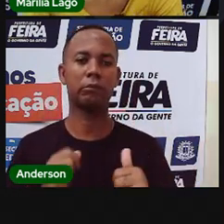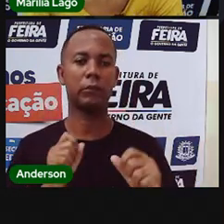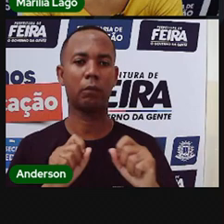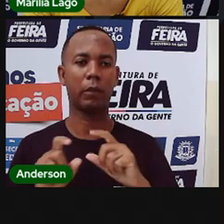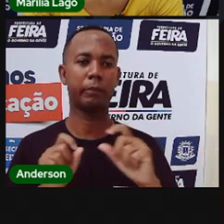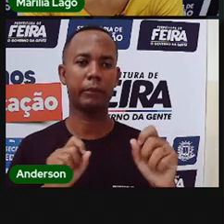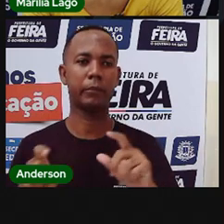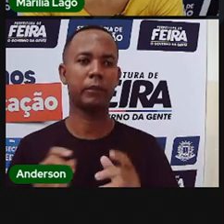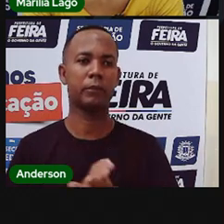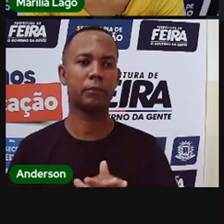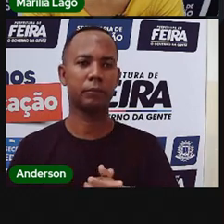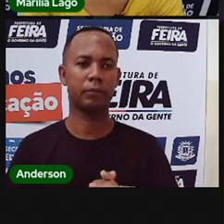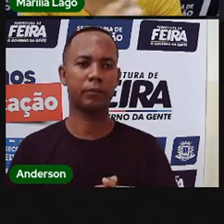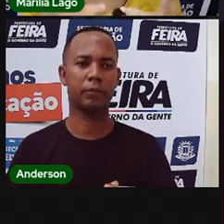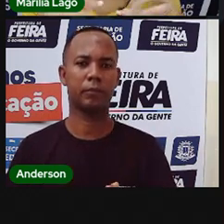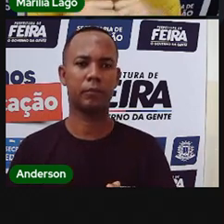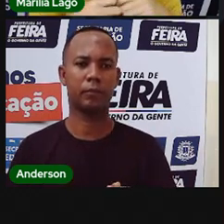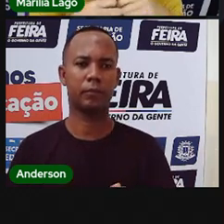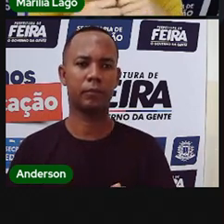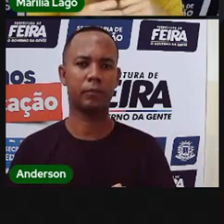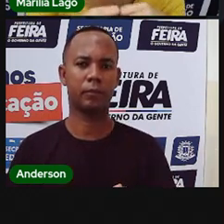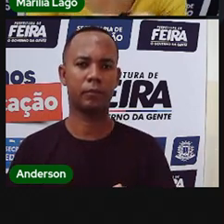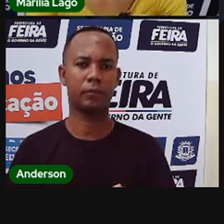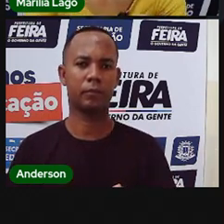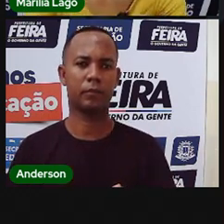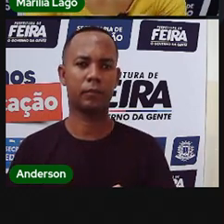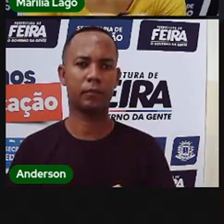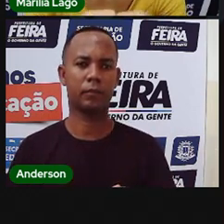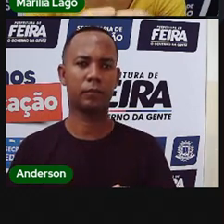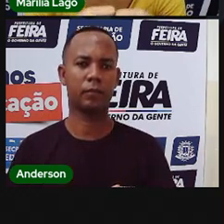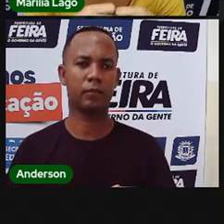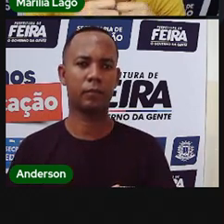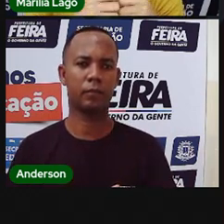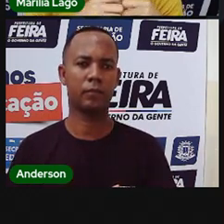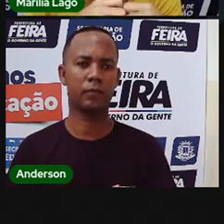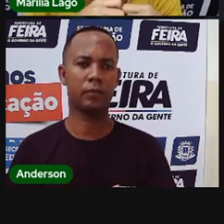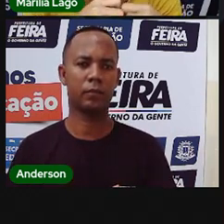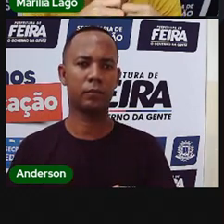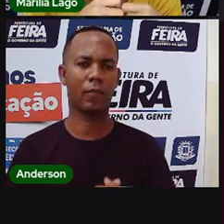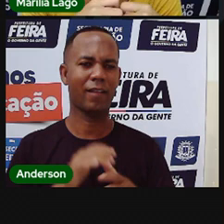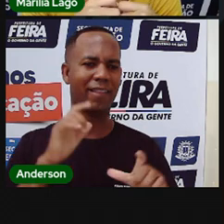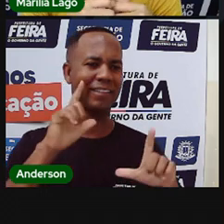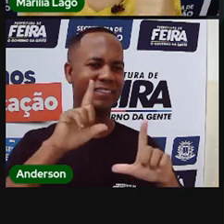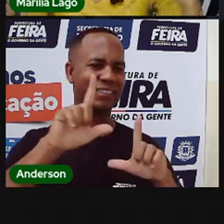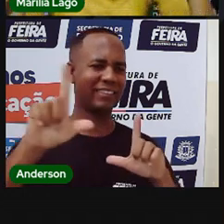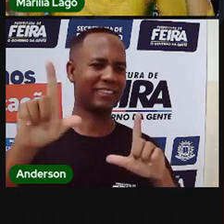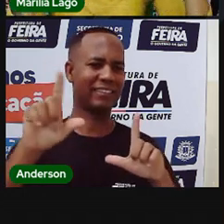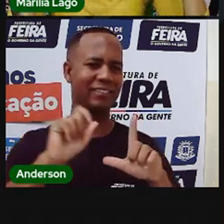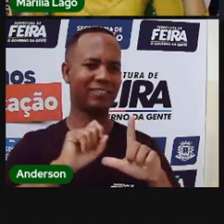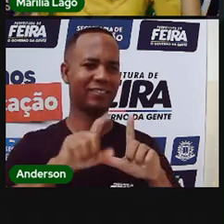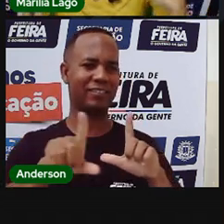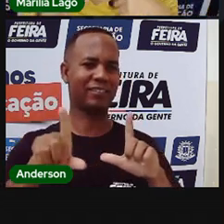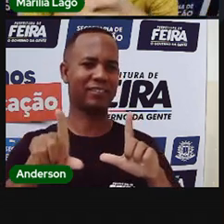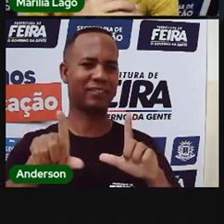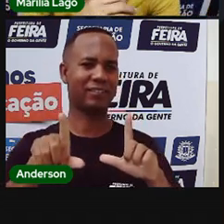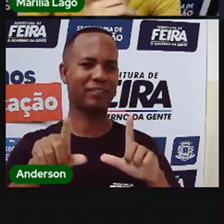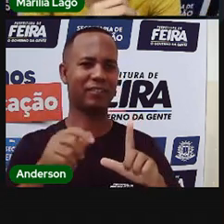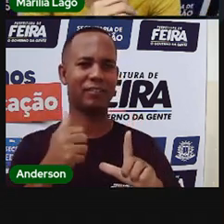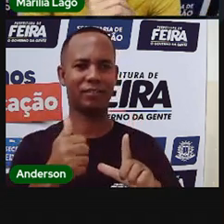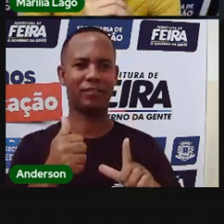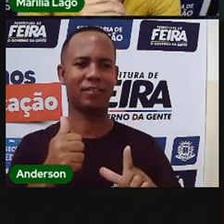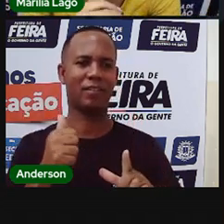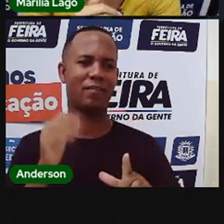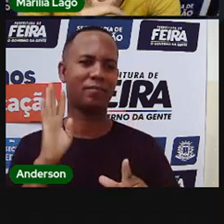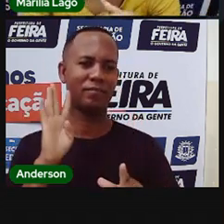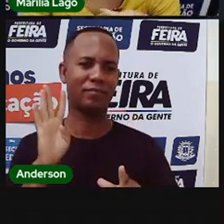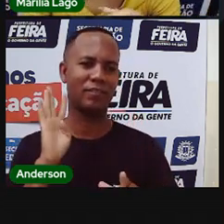só. Deixa um like. Deixa um bonequinho. Certíssimo, Tainá Martins,